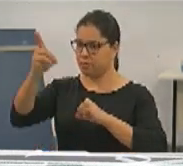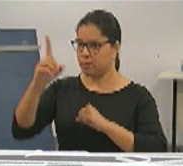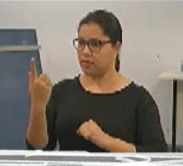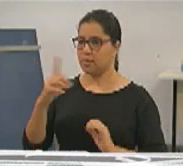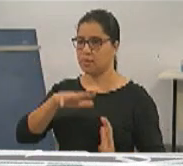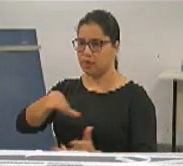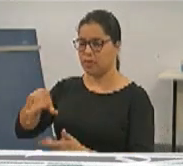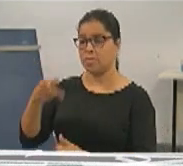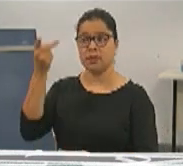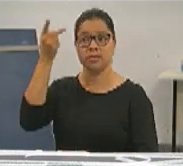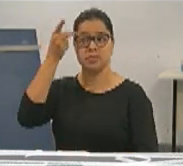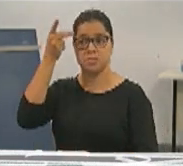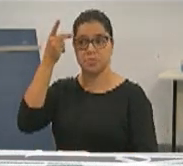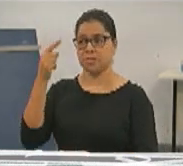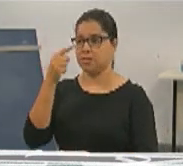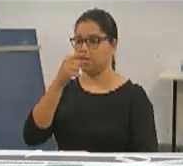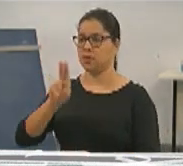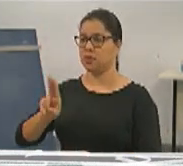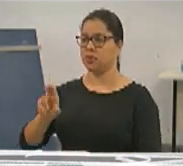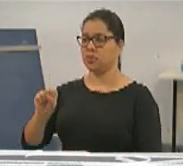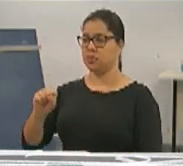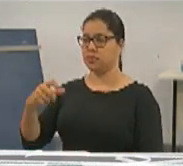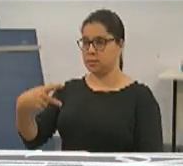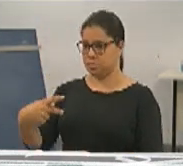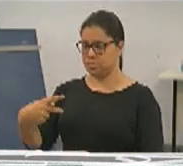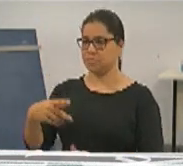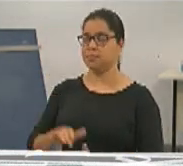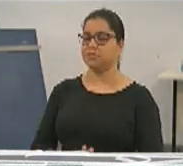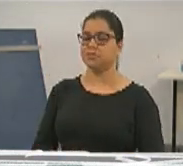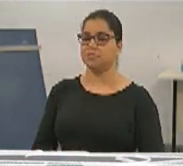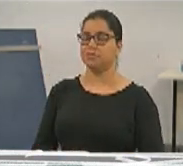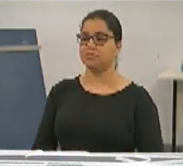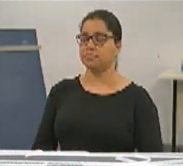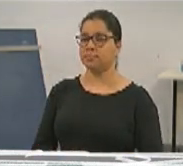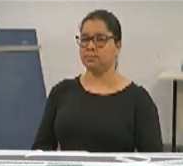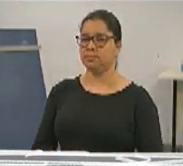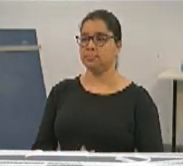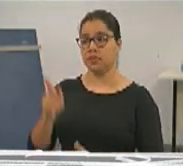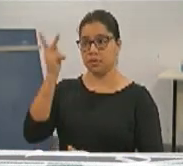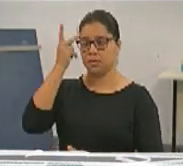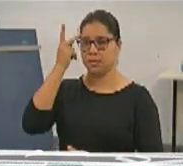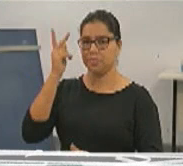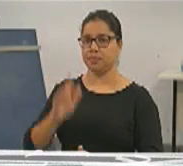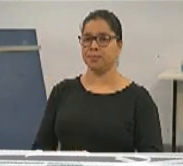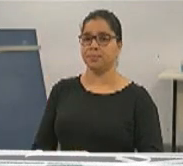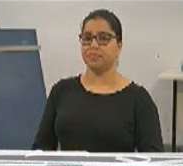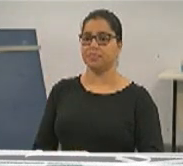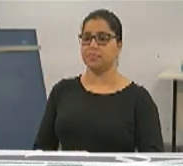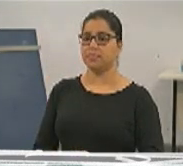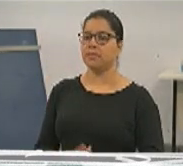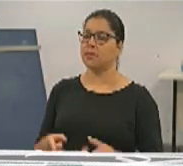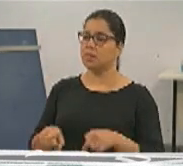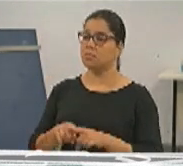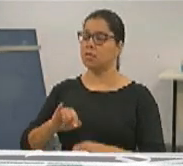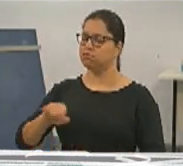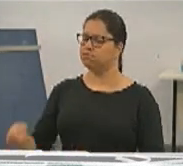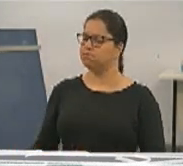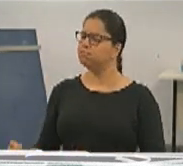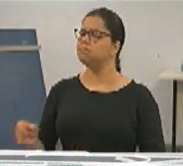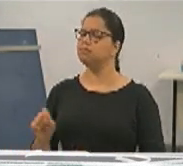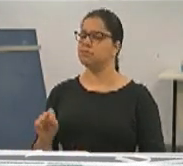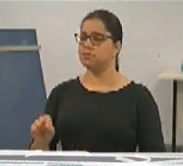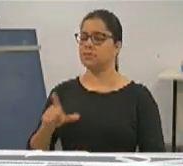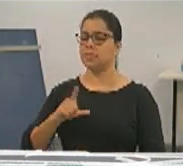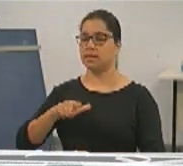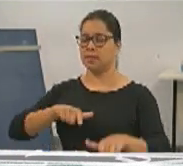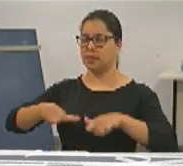USP, pela Faculdade de Filosofia, Letras e Ciências Humanas. E tive a oportunidade de atuar